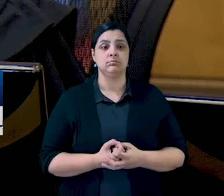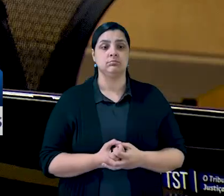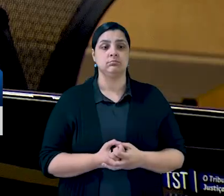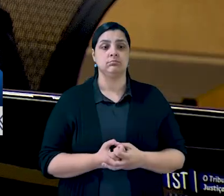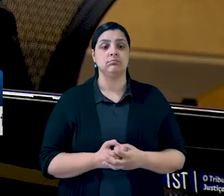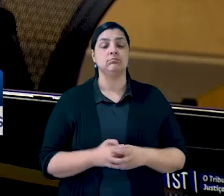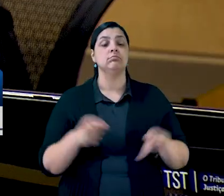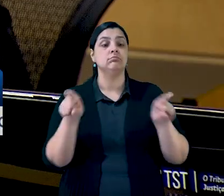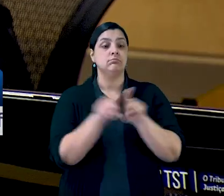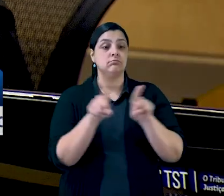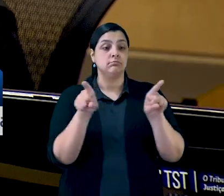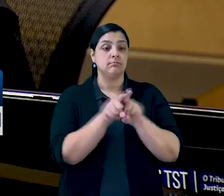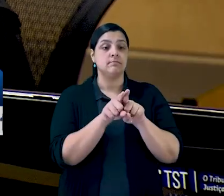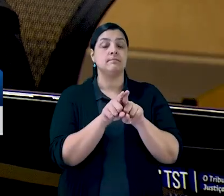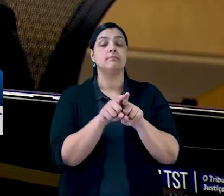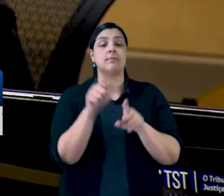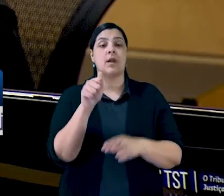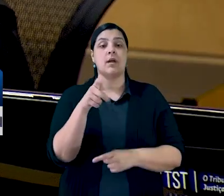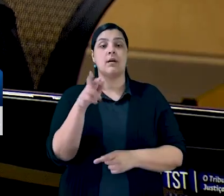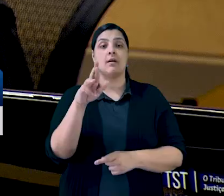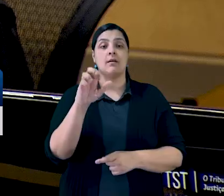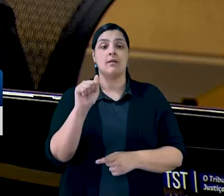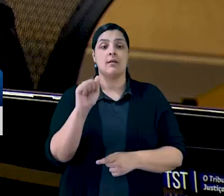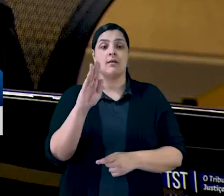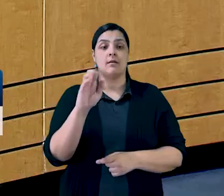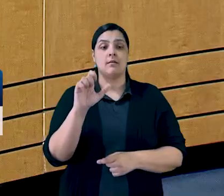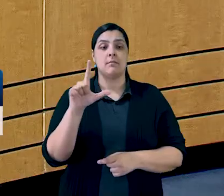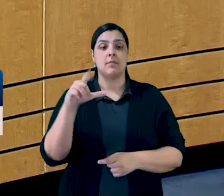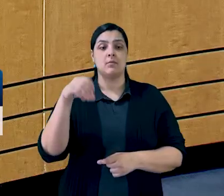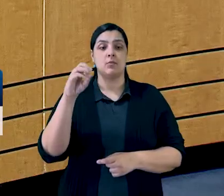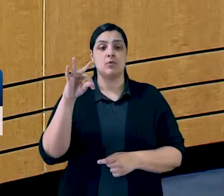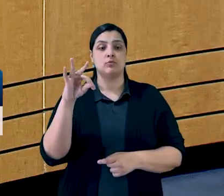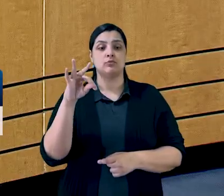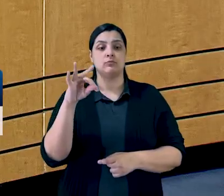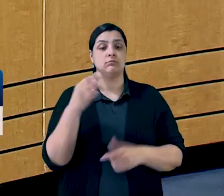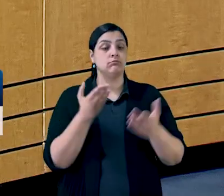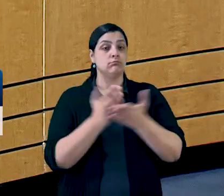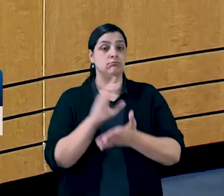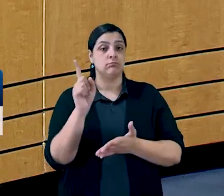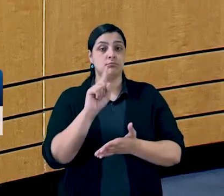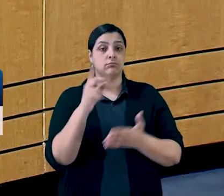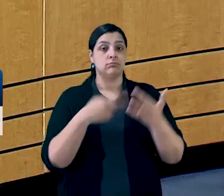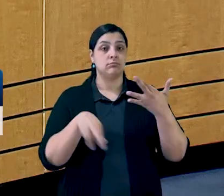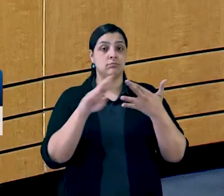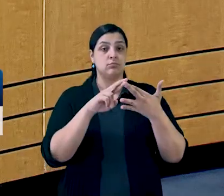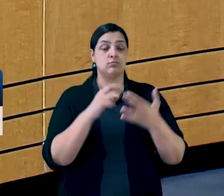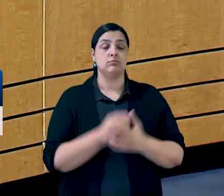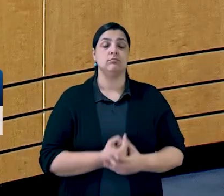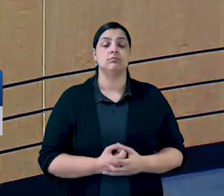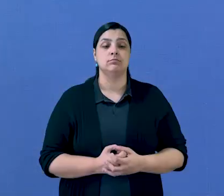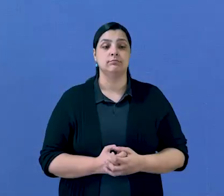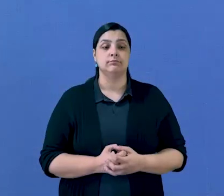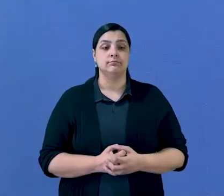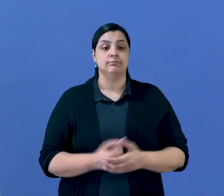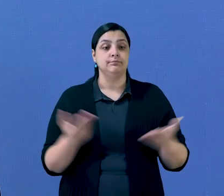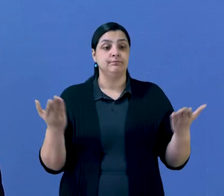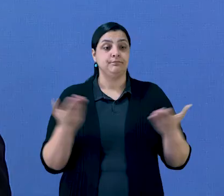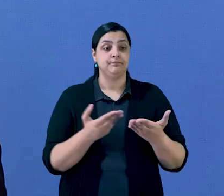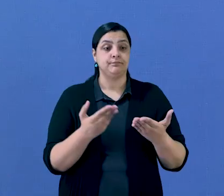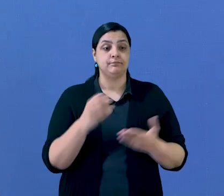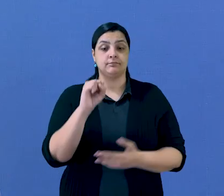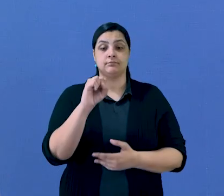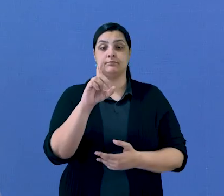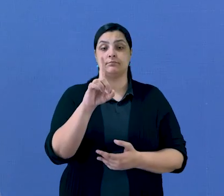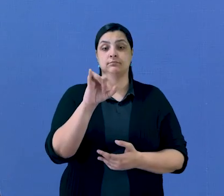convenção. Também ficou vencido o ministro Agra Belmonte, que votou pelo desprovimento do recurso. Agora vamos